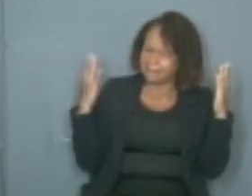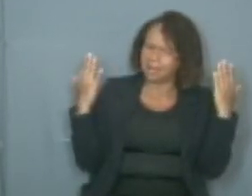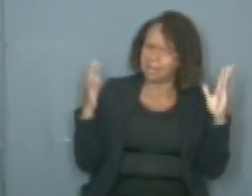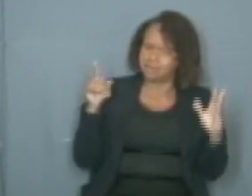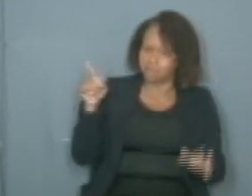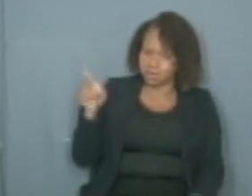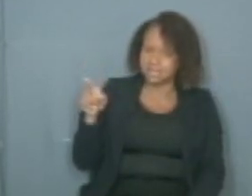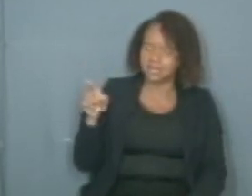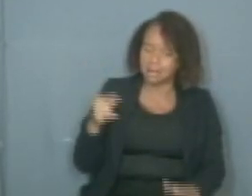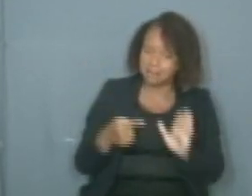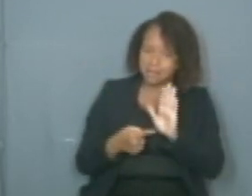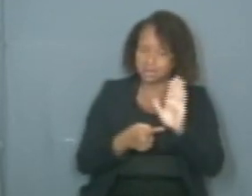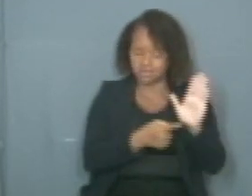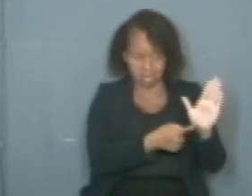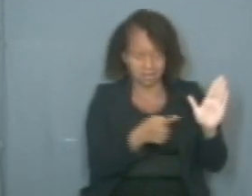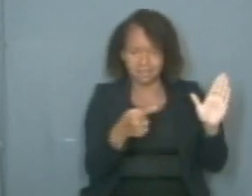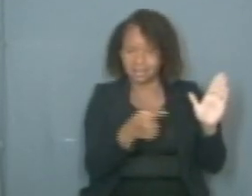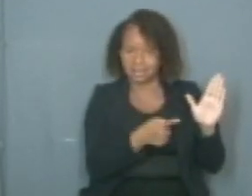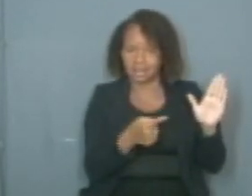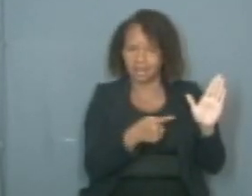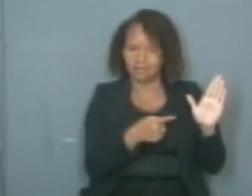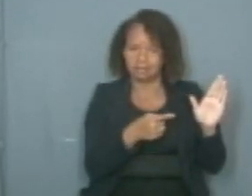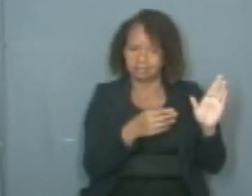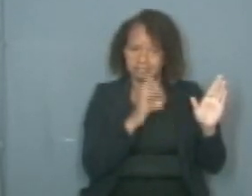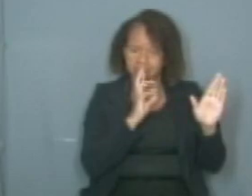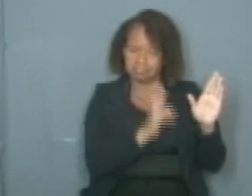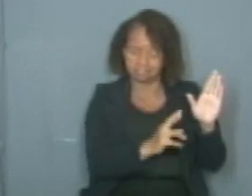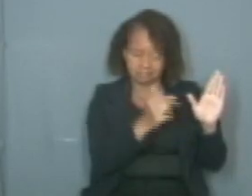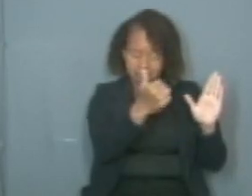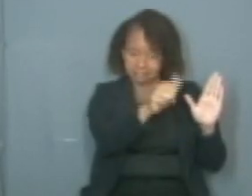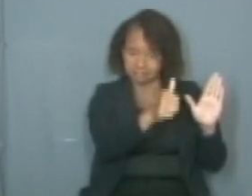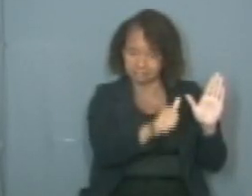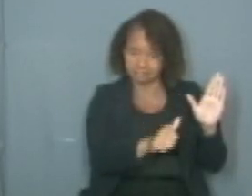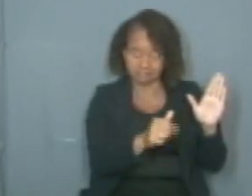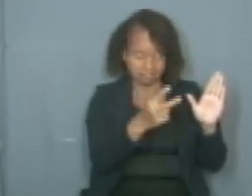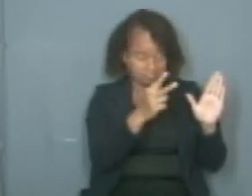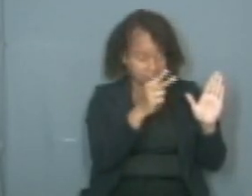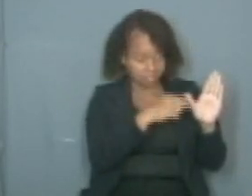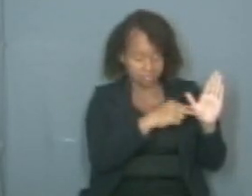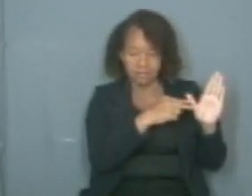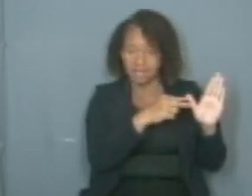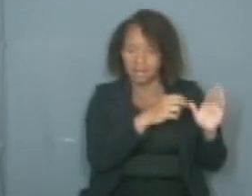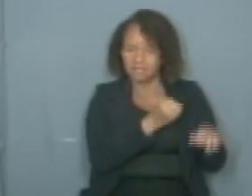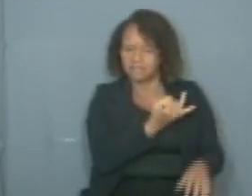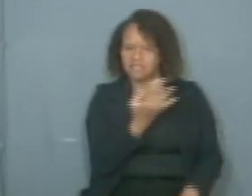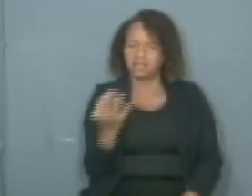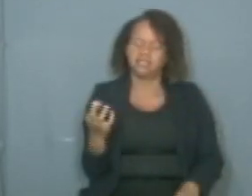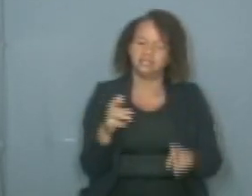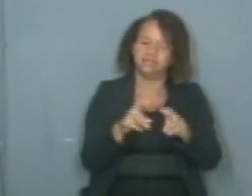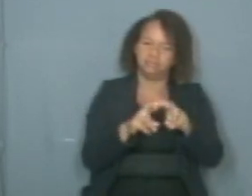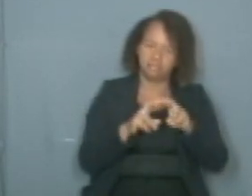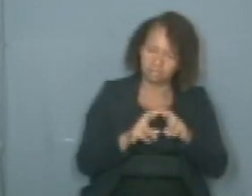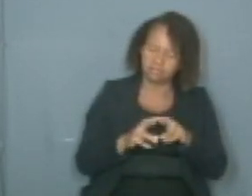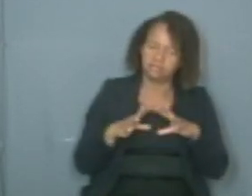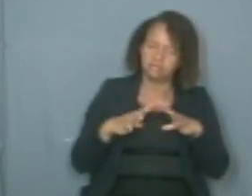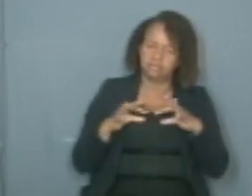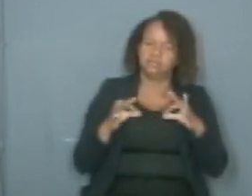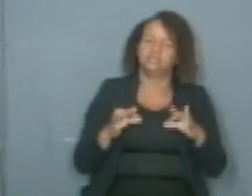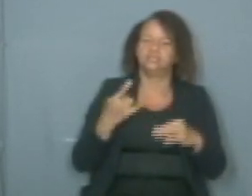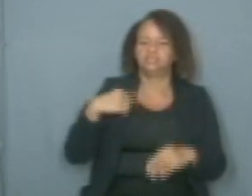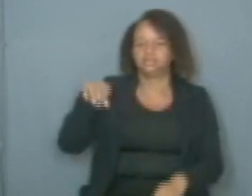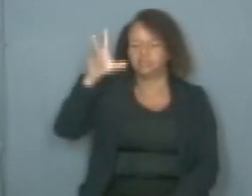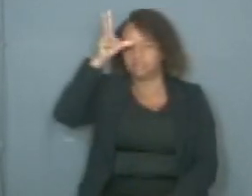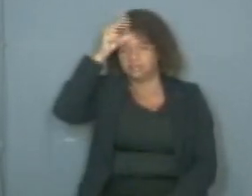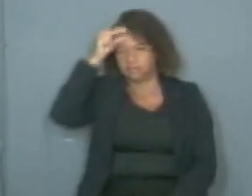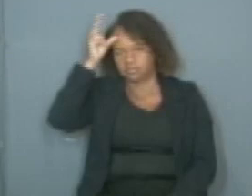você acabou de mostrar o resultado das fiscalizações. Uma série de requerimentos que com certeza vão para a